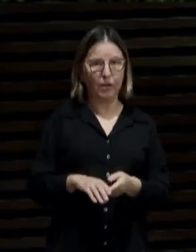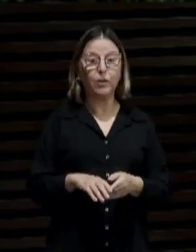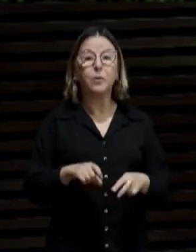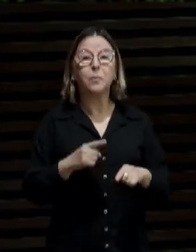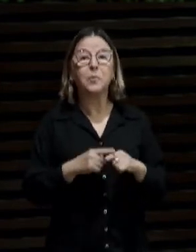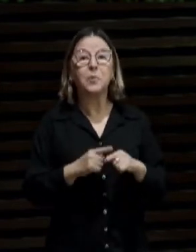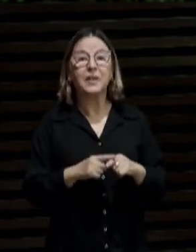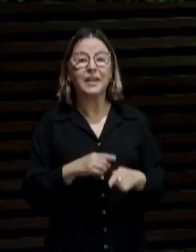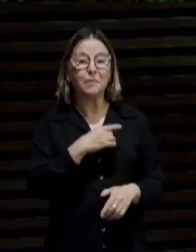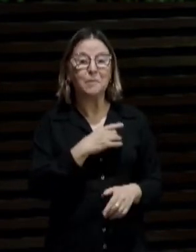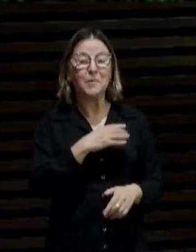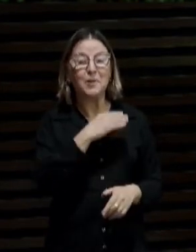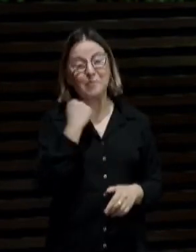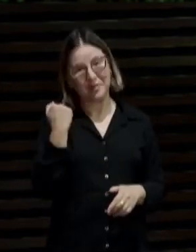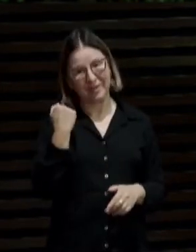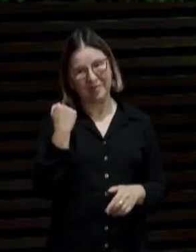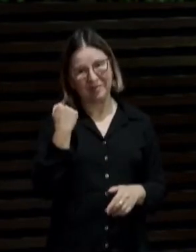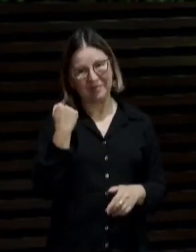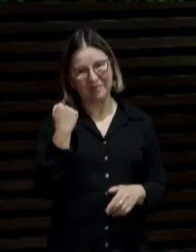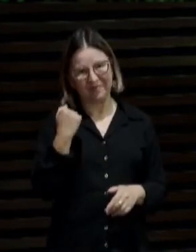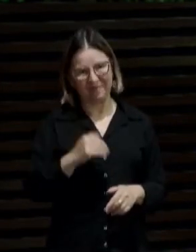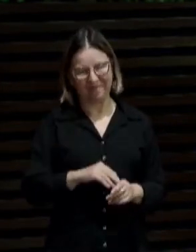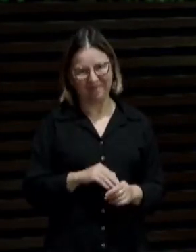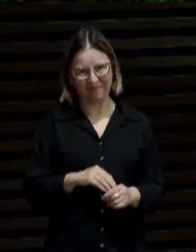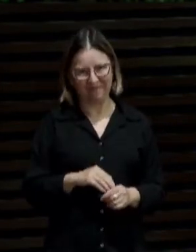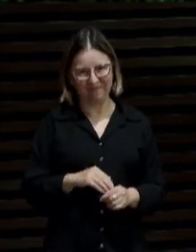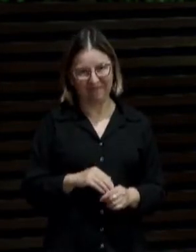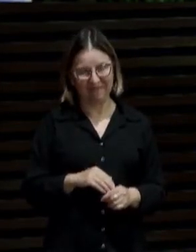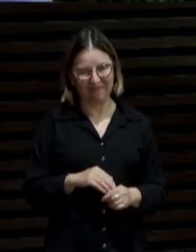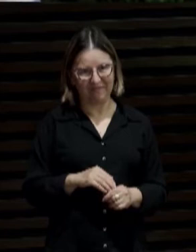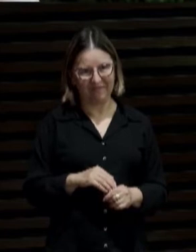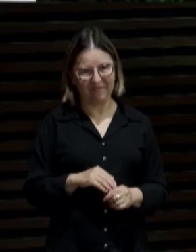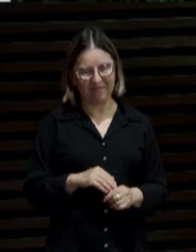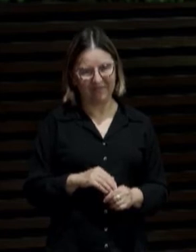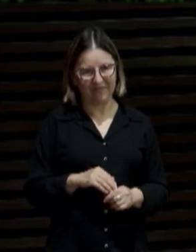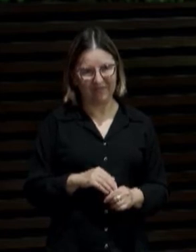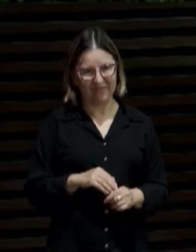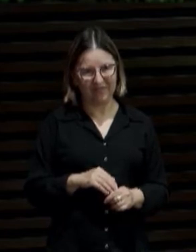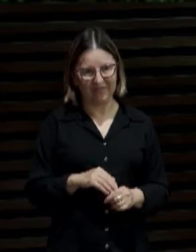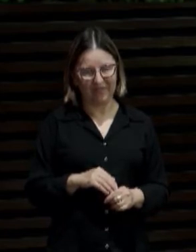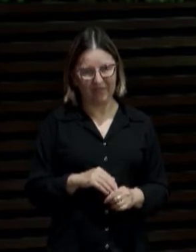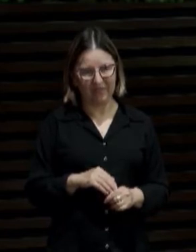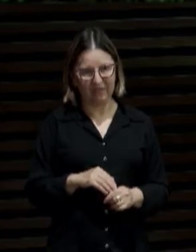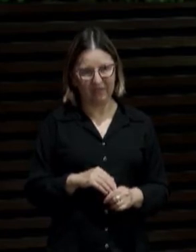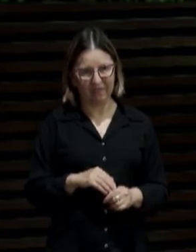promessa. Mas aí os judeus não olhavam para isso. Eles, curiosamente, ignoram isso. E por